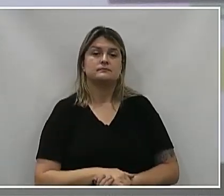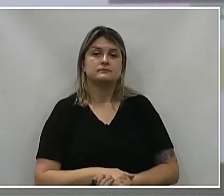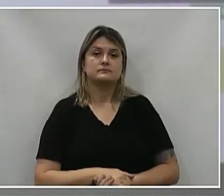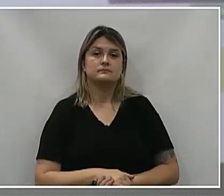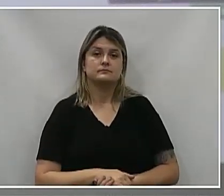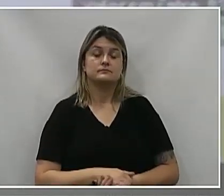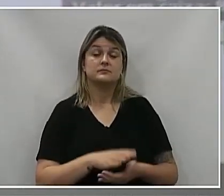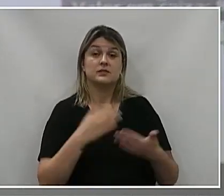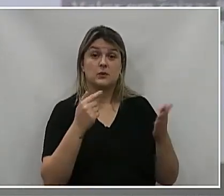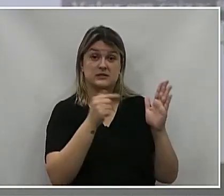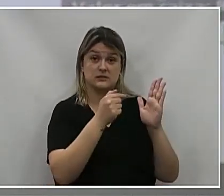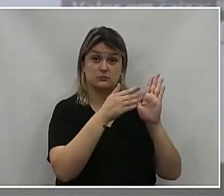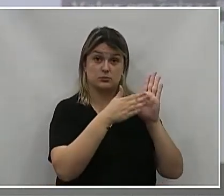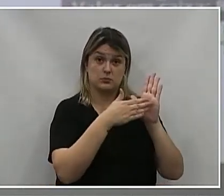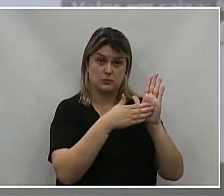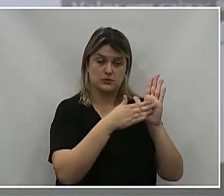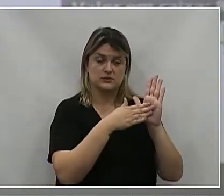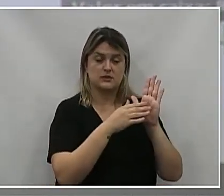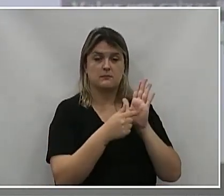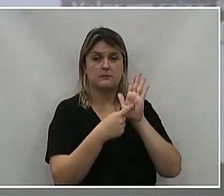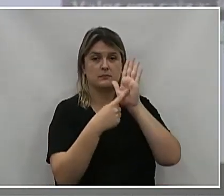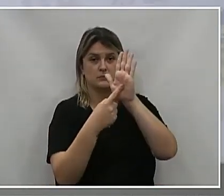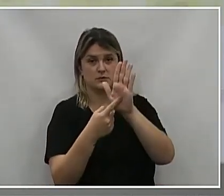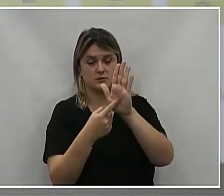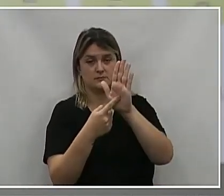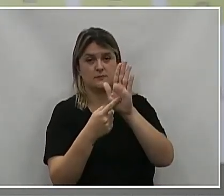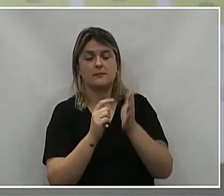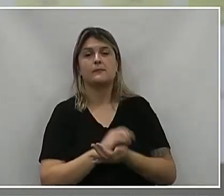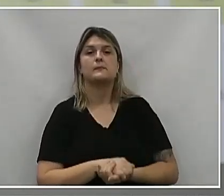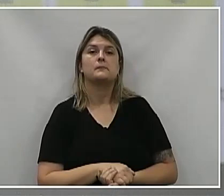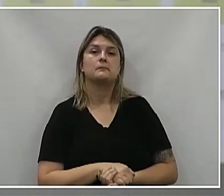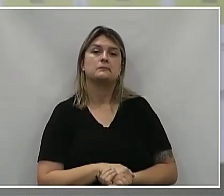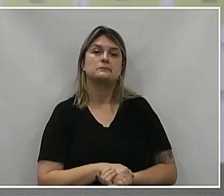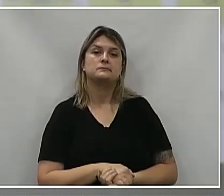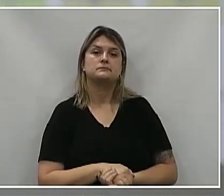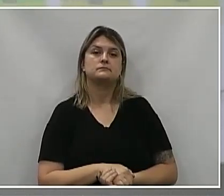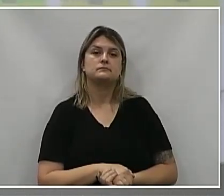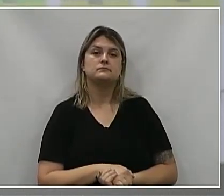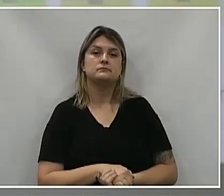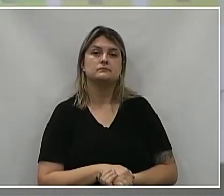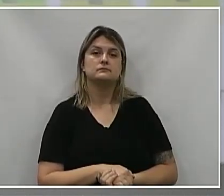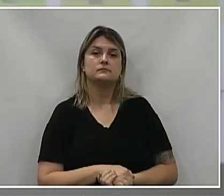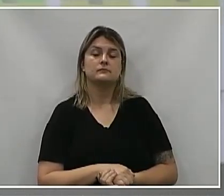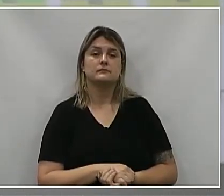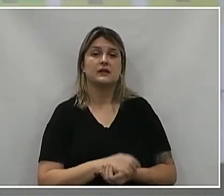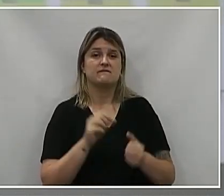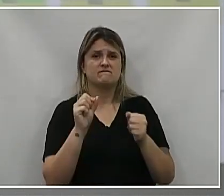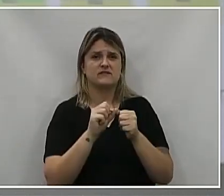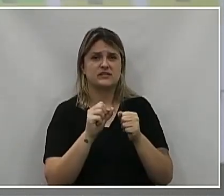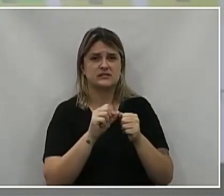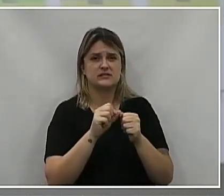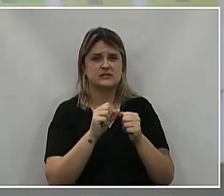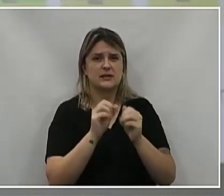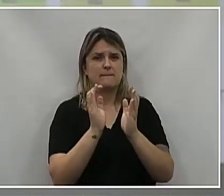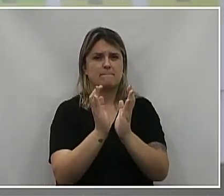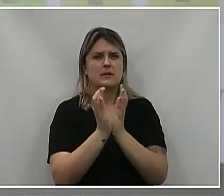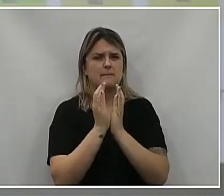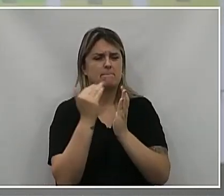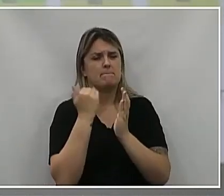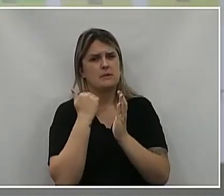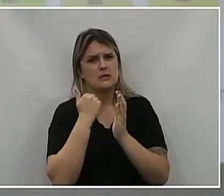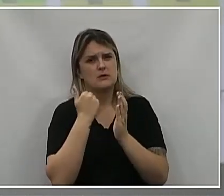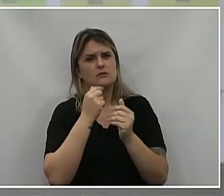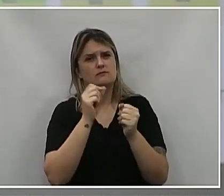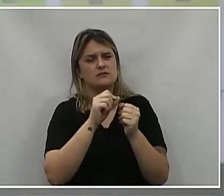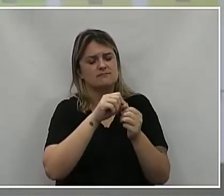Dentro dessa proposta que nós estamos trazendo aqui, que é fazer o financiamento com